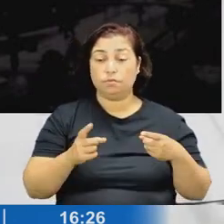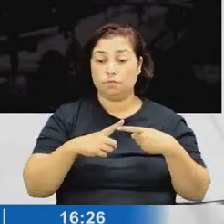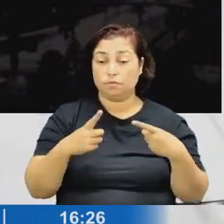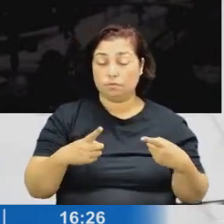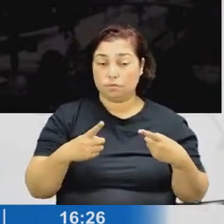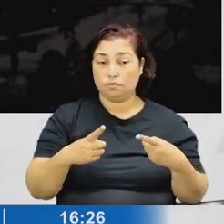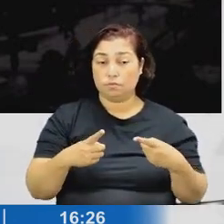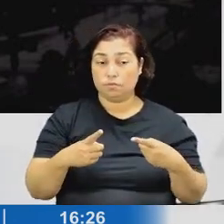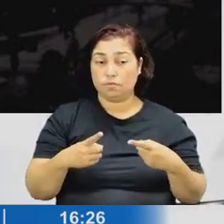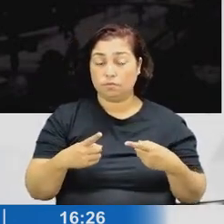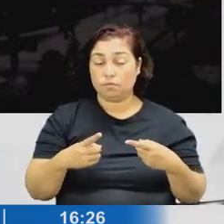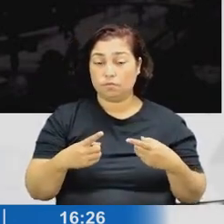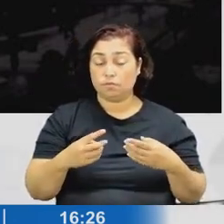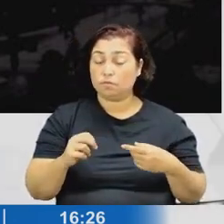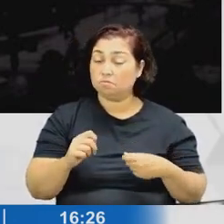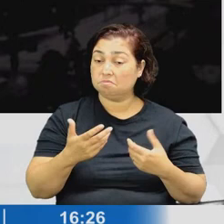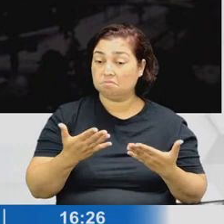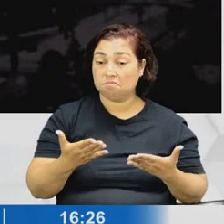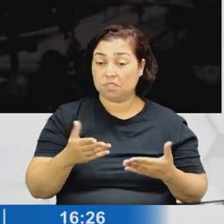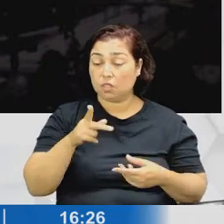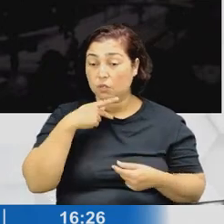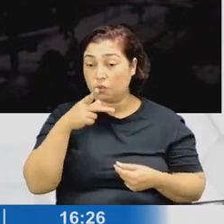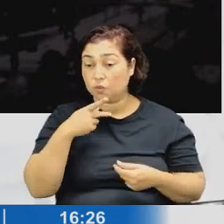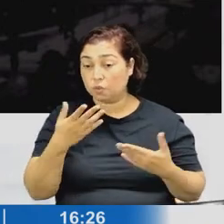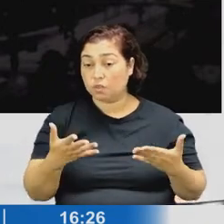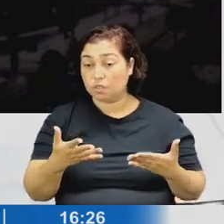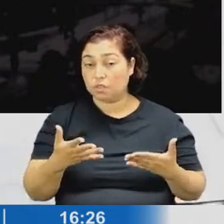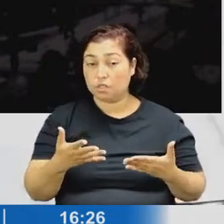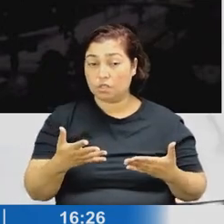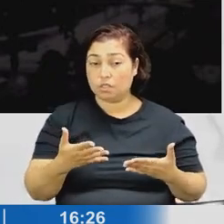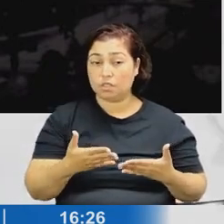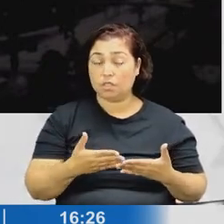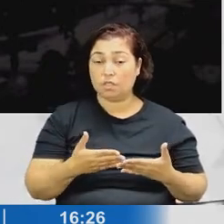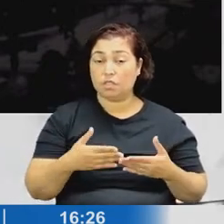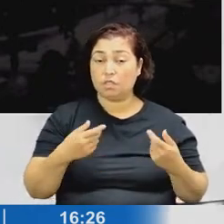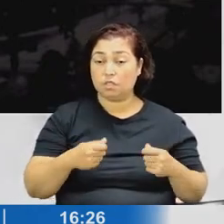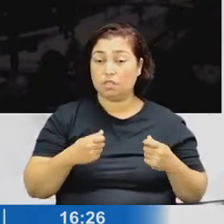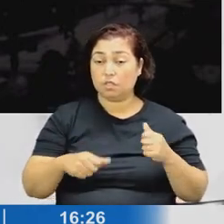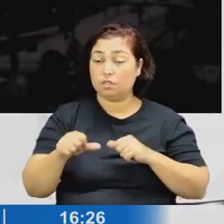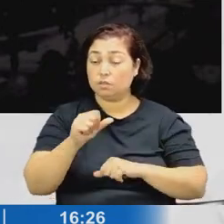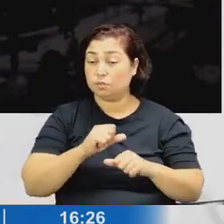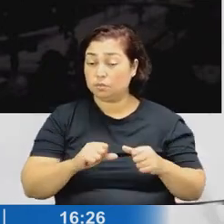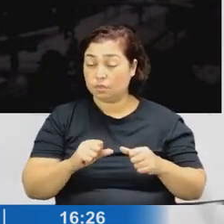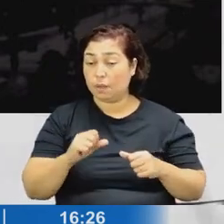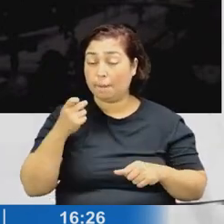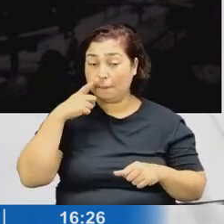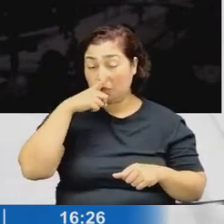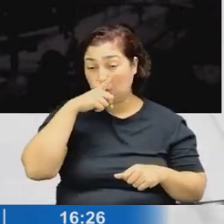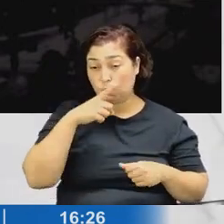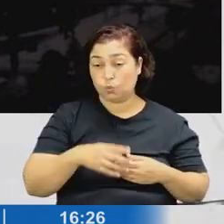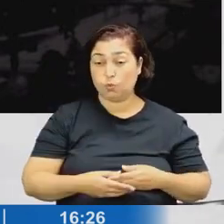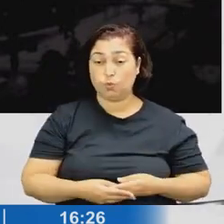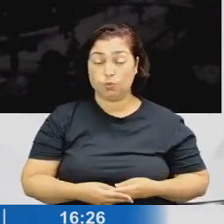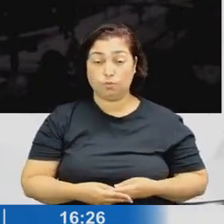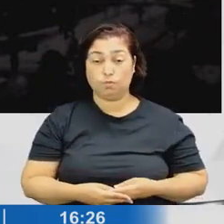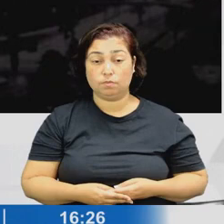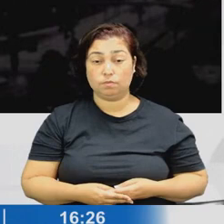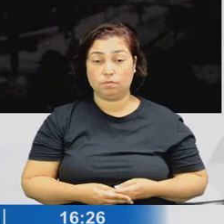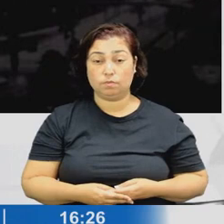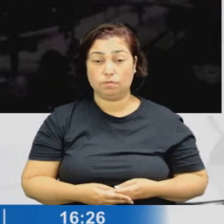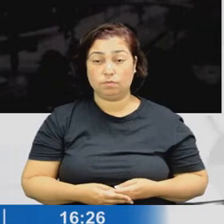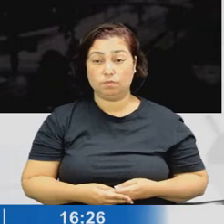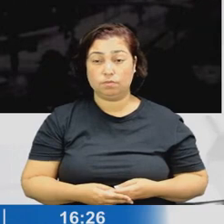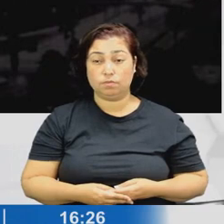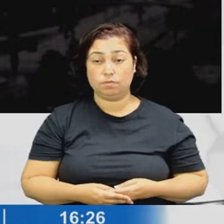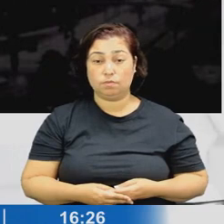alinhar a expectativa assim não você fala uma coisa que com toda certeza na frente tem que mudar é venenoso tá então a base da